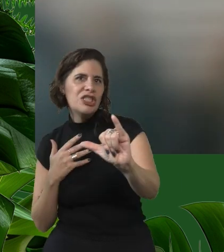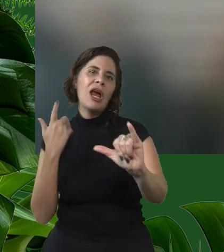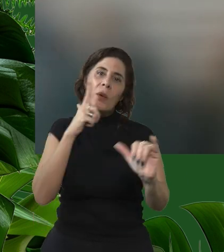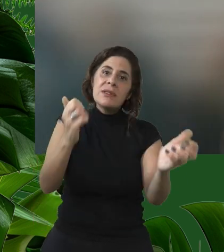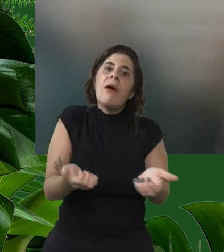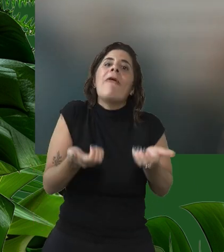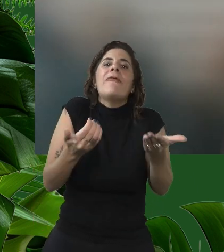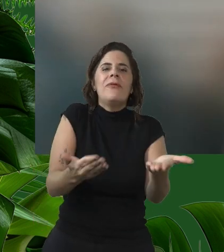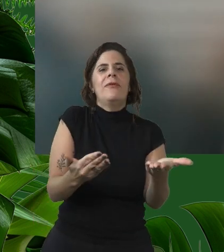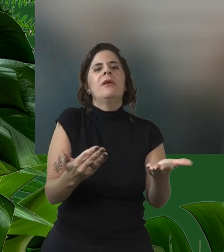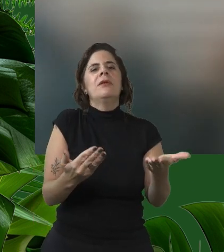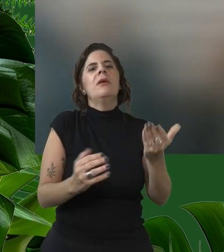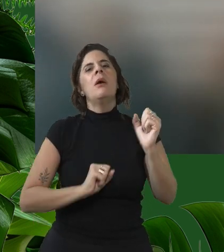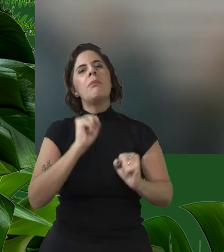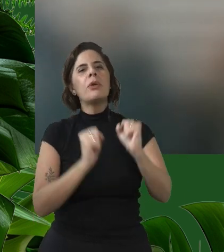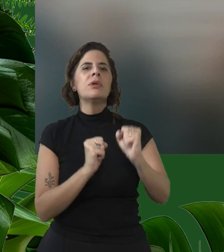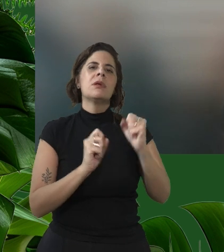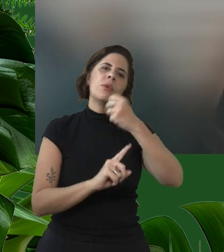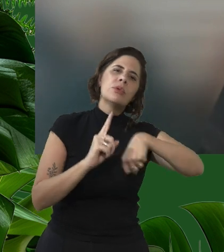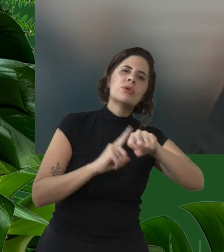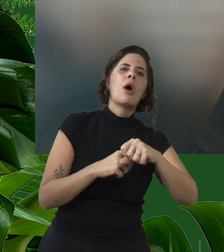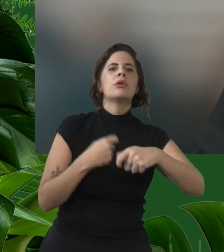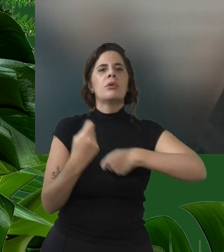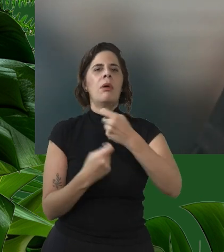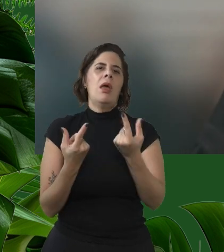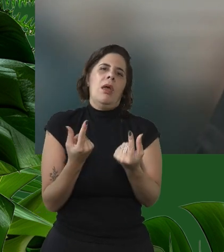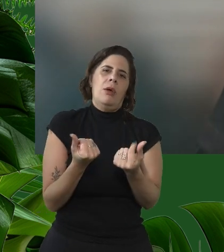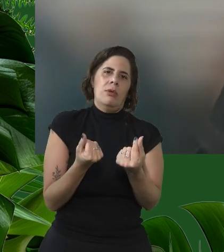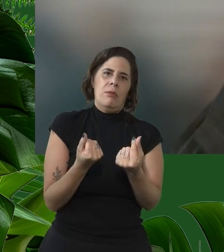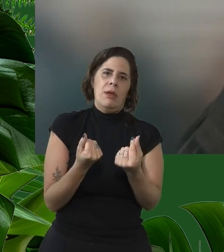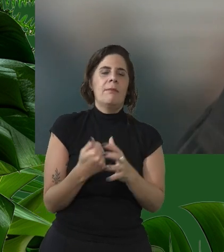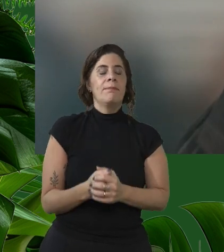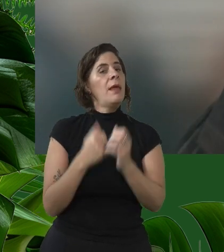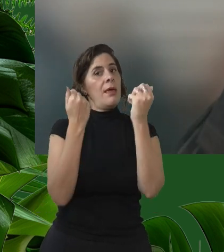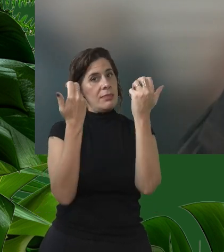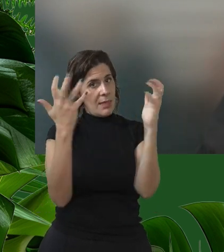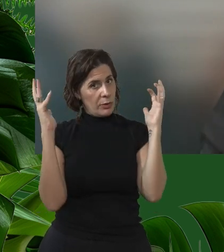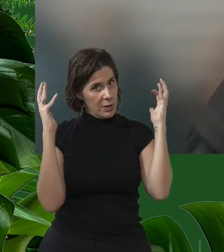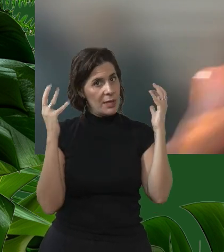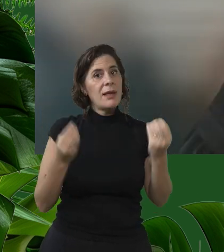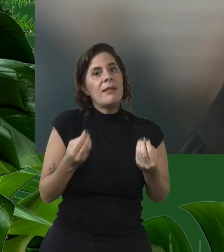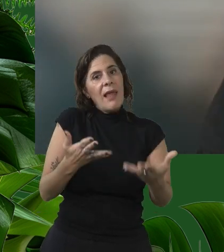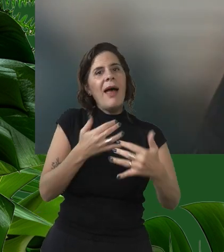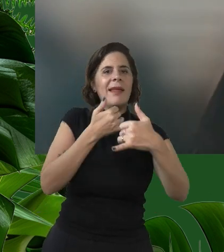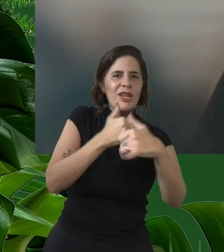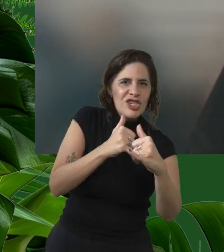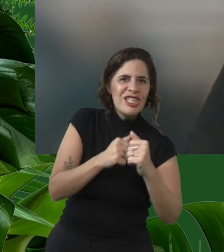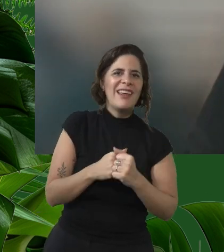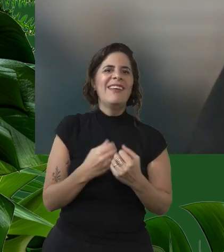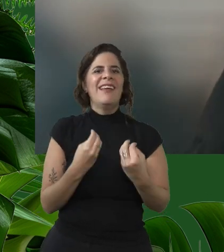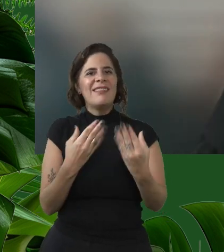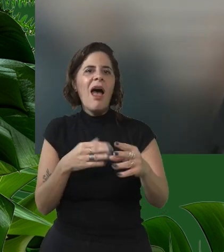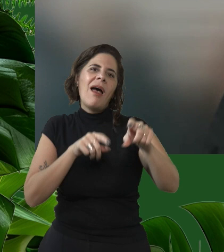setor produtivo, porque é da natureza que vem a água da qual depende a energia que é gerada no Brasil e também depende, né, toda